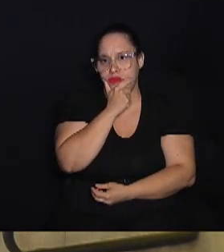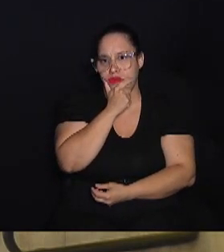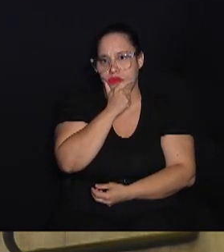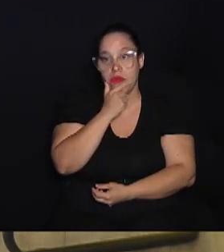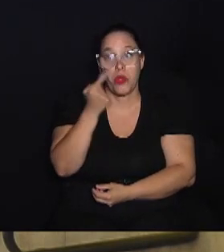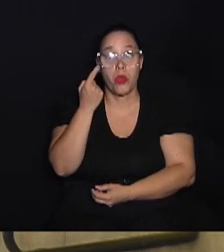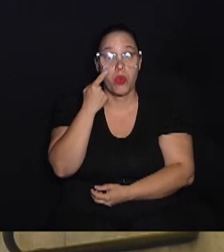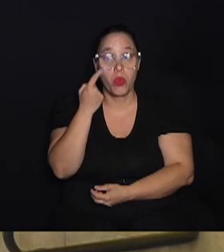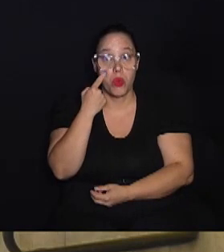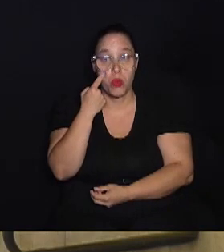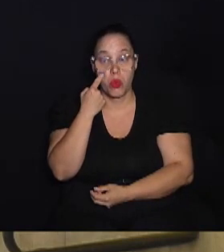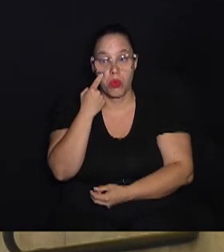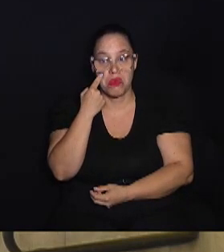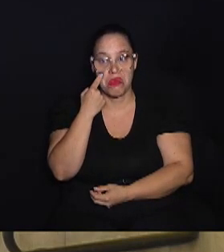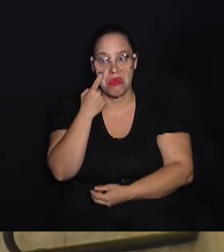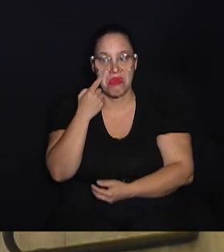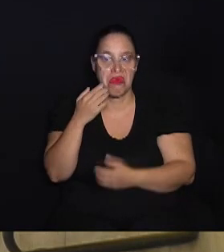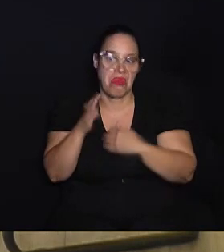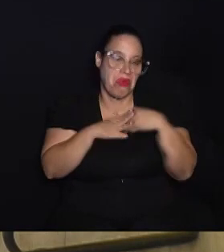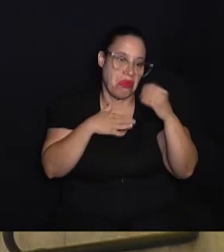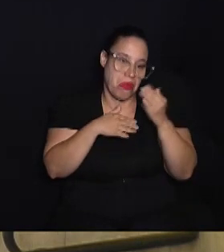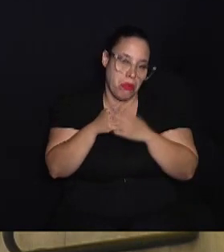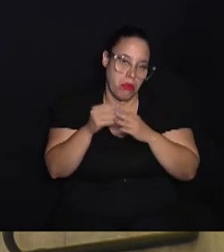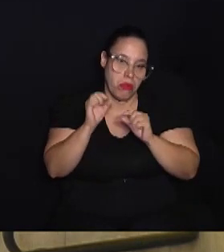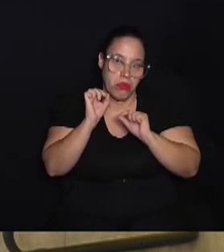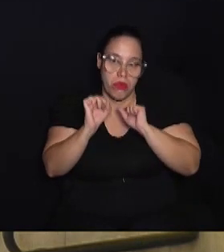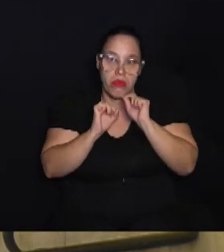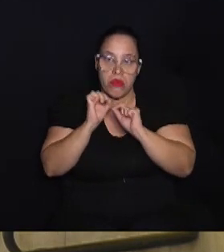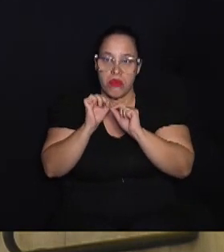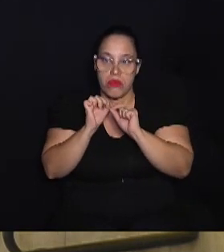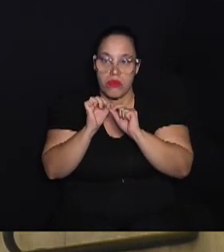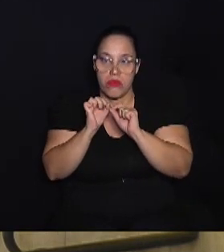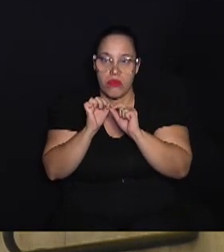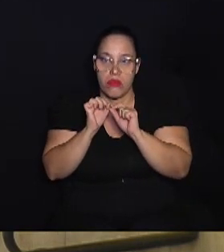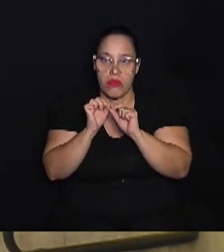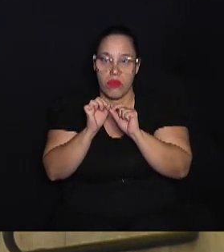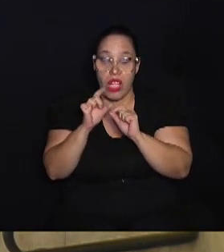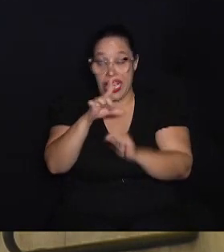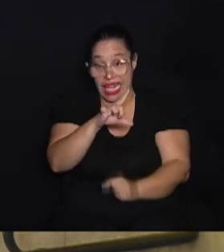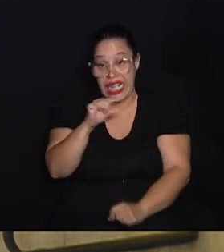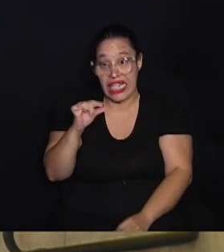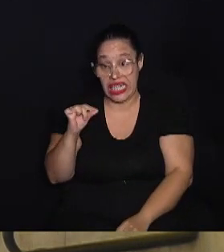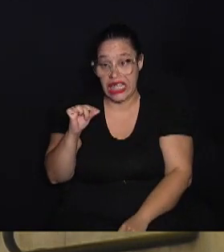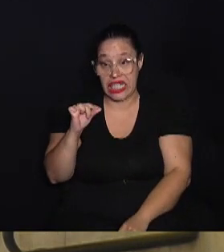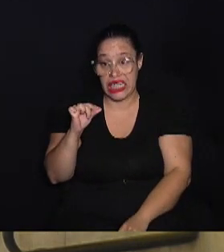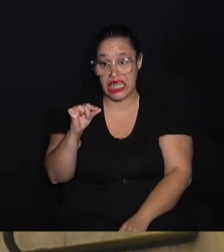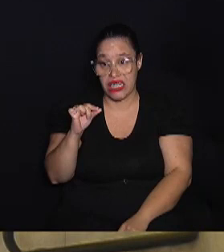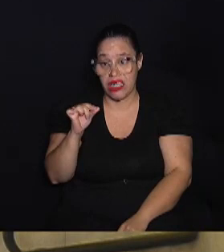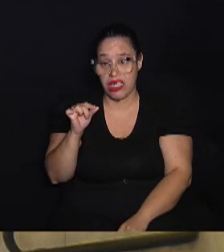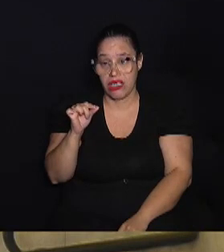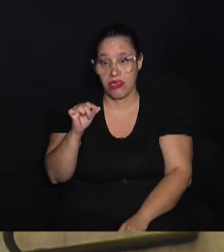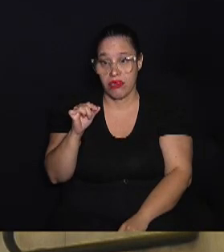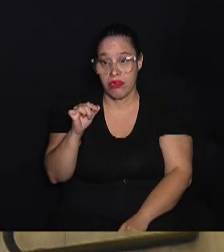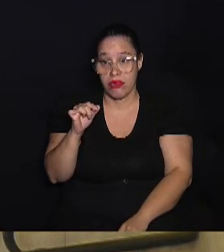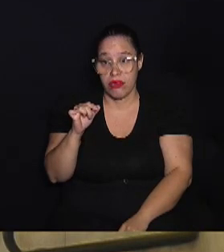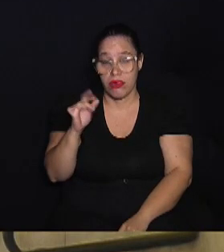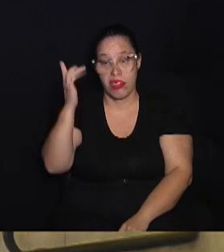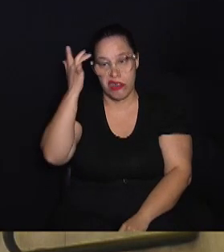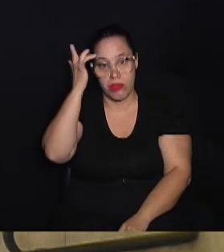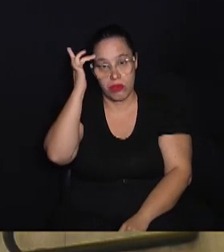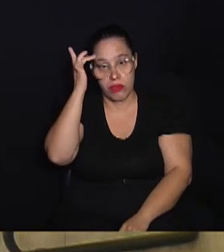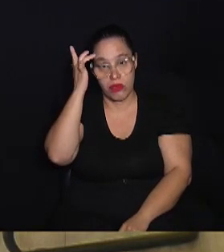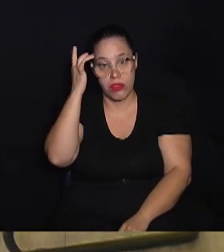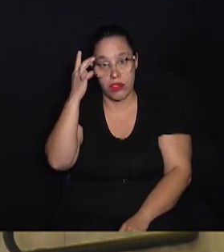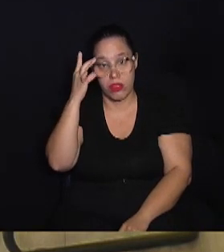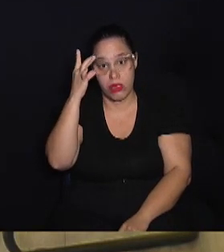Olha, eu não sei muito bem qual seria a saída, né? Mas eu acho que essa questão da legislação... Em